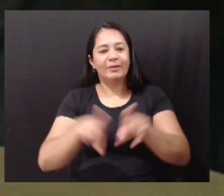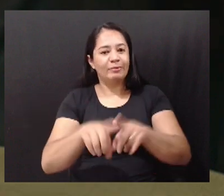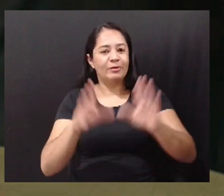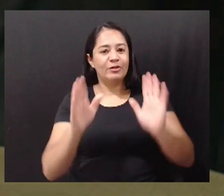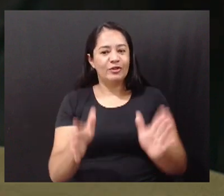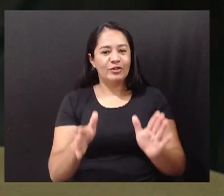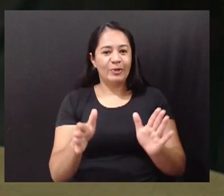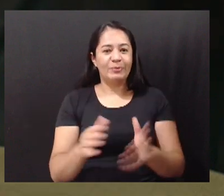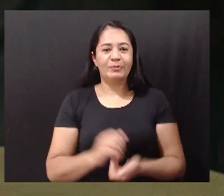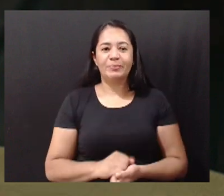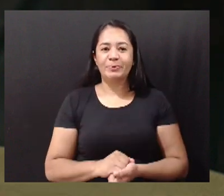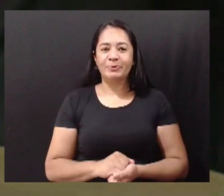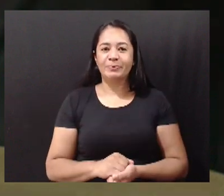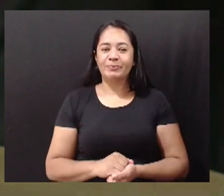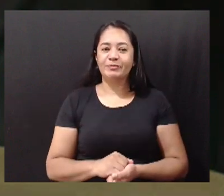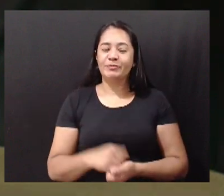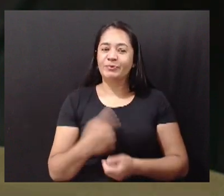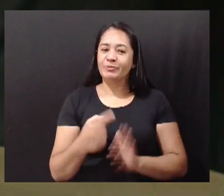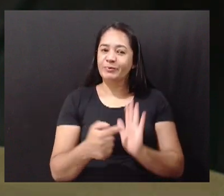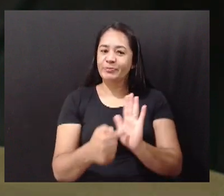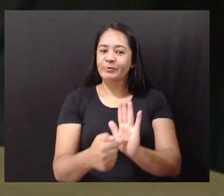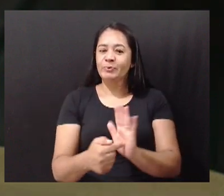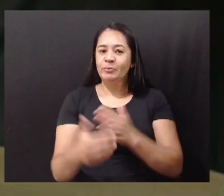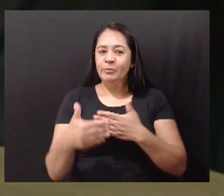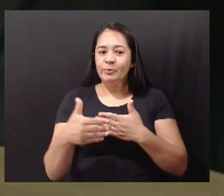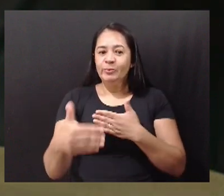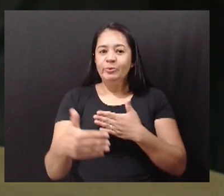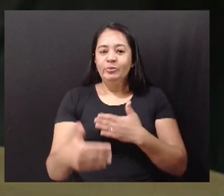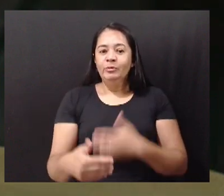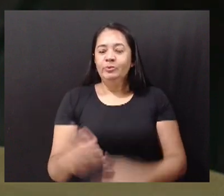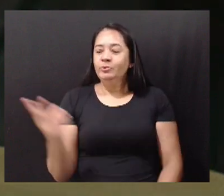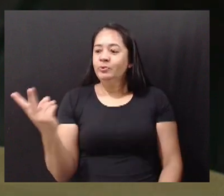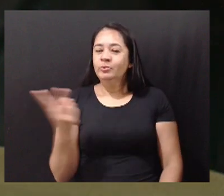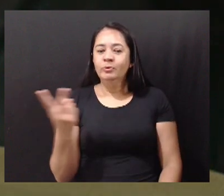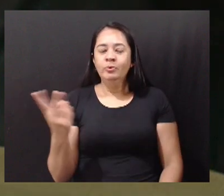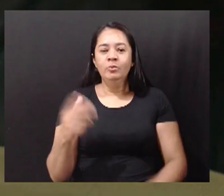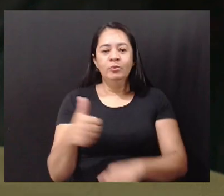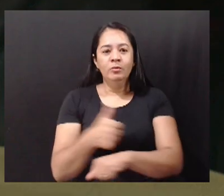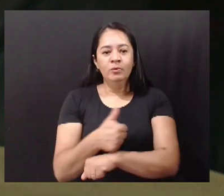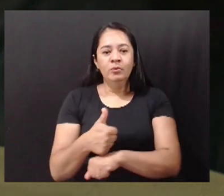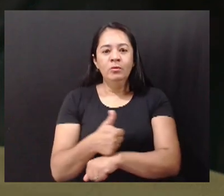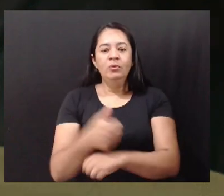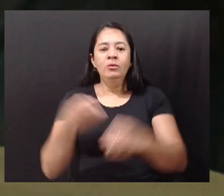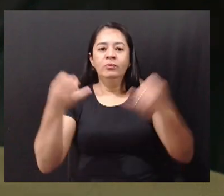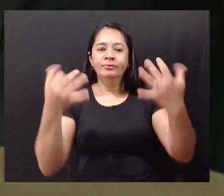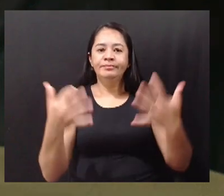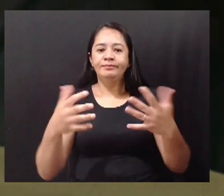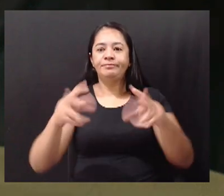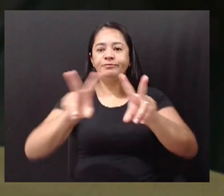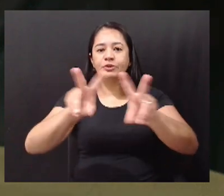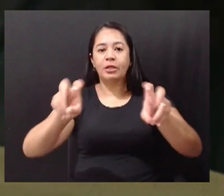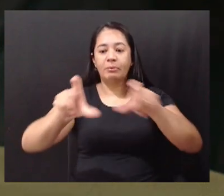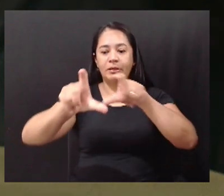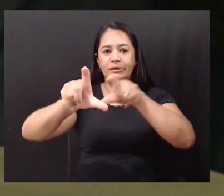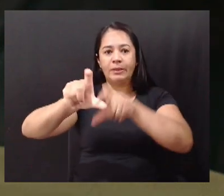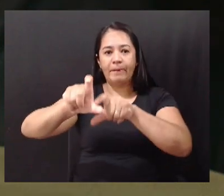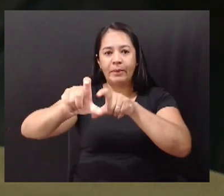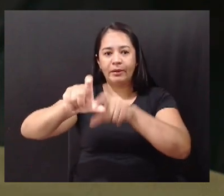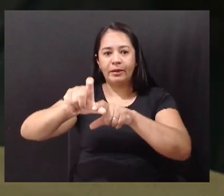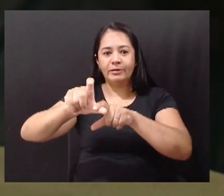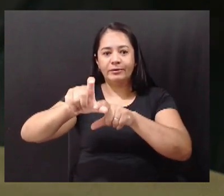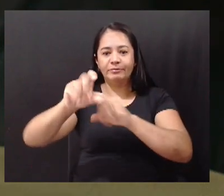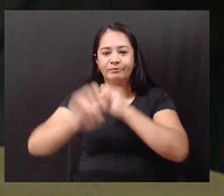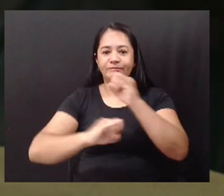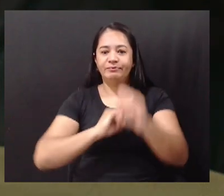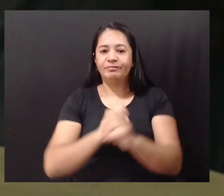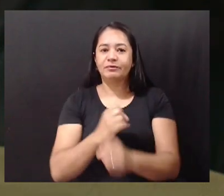Daqui a pouquinho a gente apresenta para você as convidadas que vão falar sobre essa dependência digital. Agora vamos a algumas